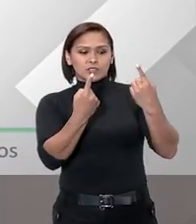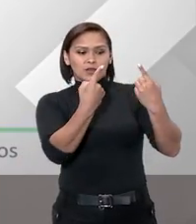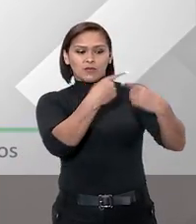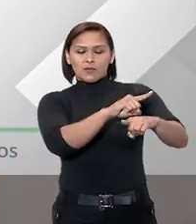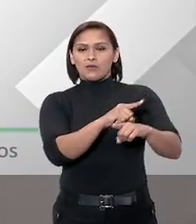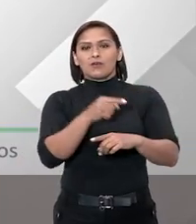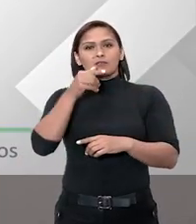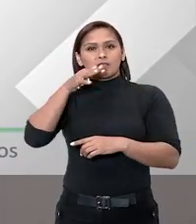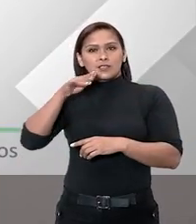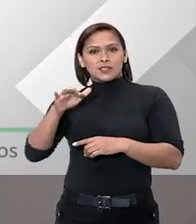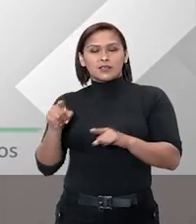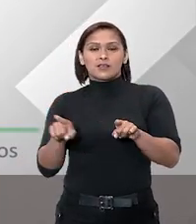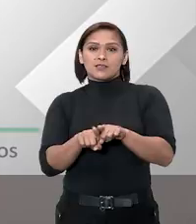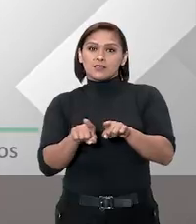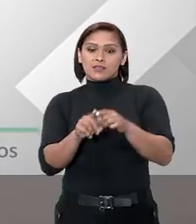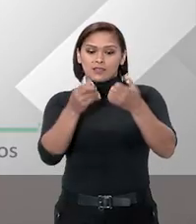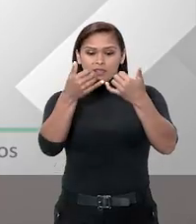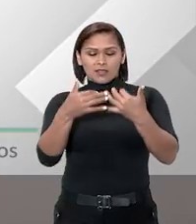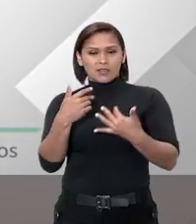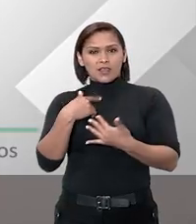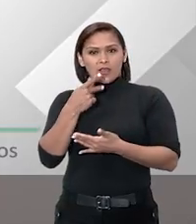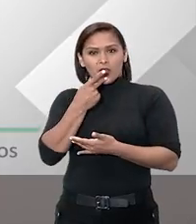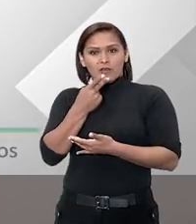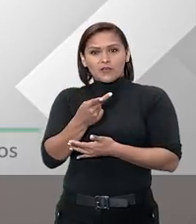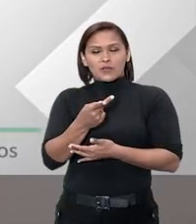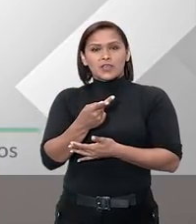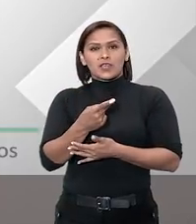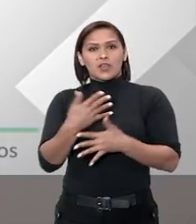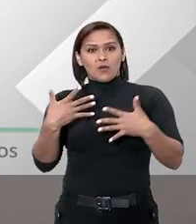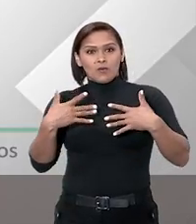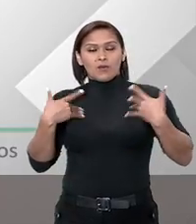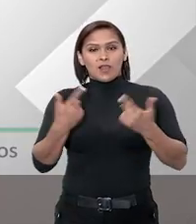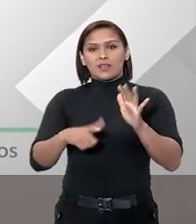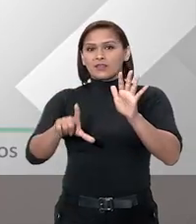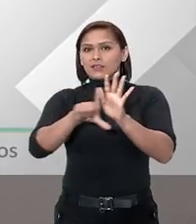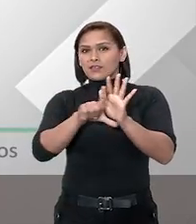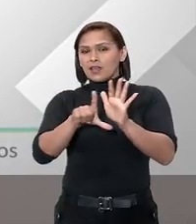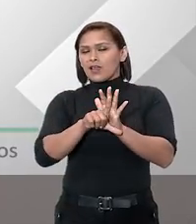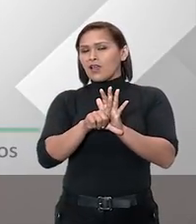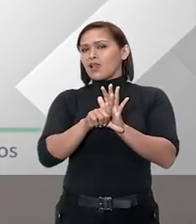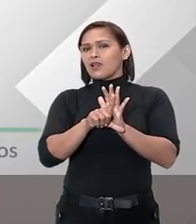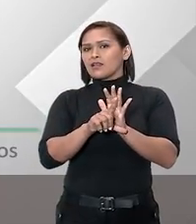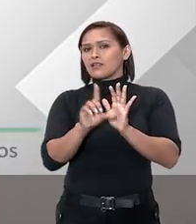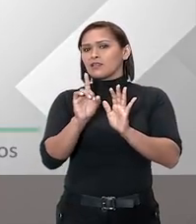essas crianças. Então, eu venho aqui fazer um alerta que essa lei não é